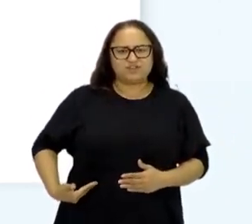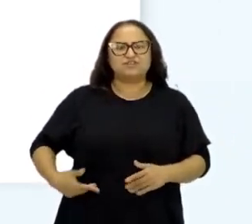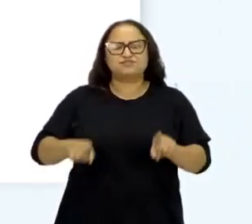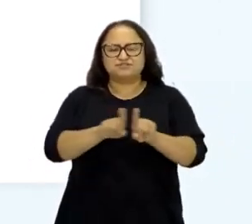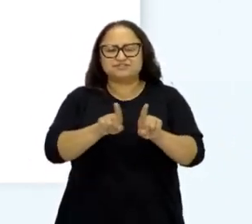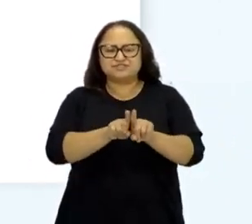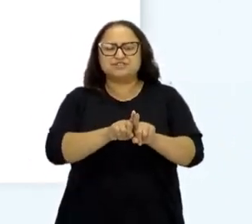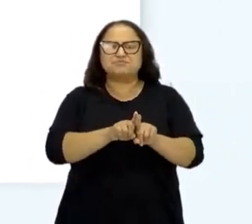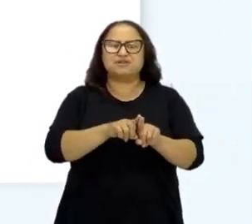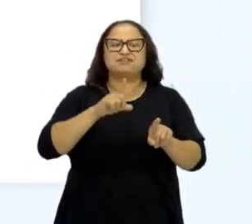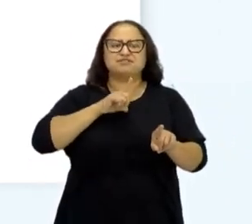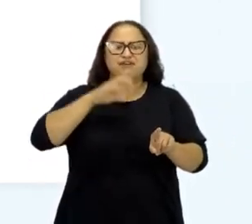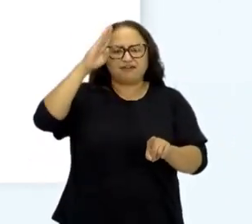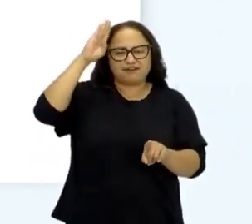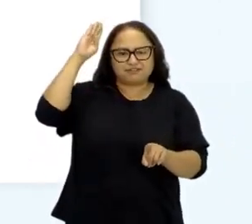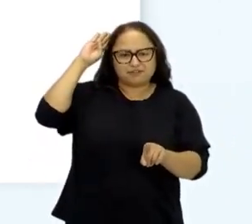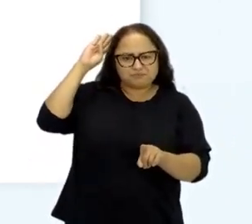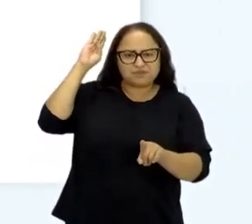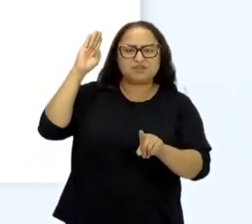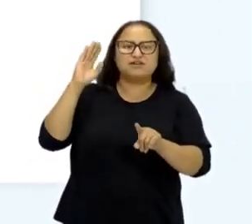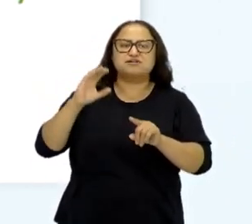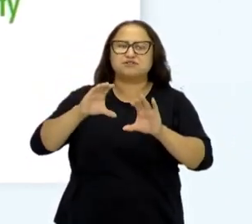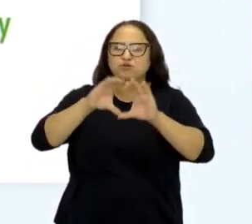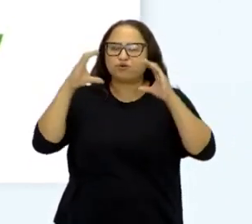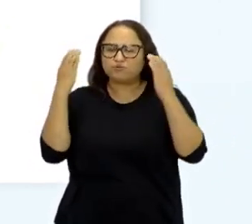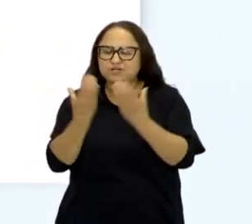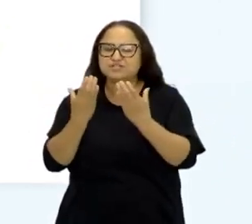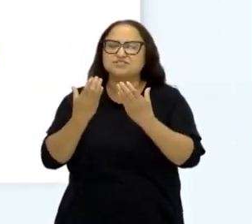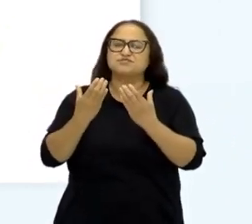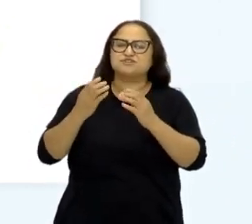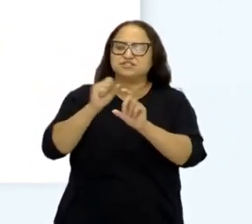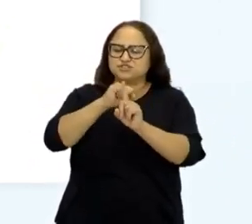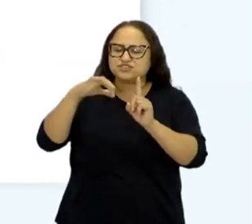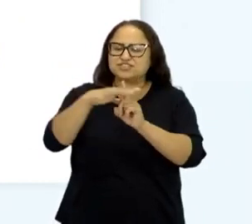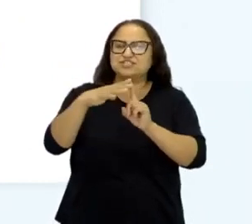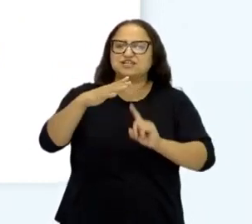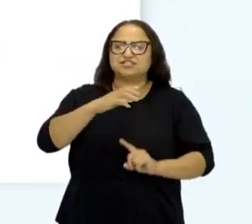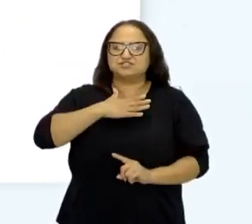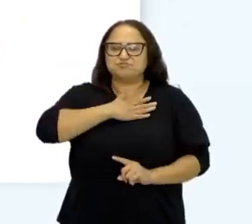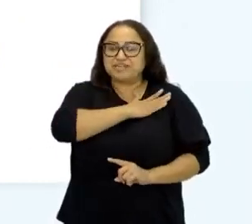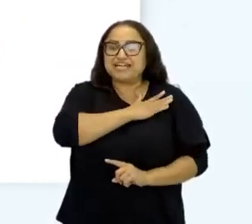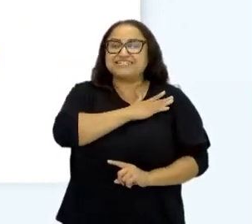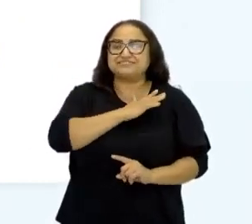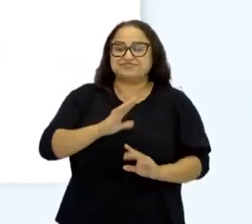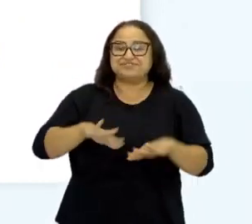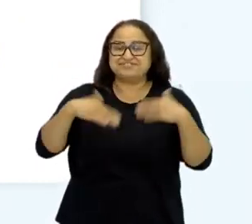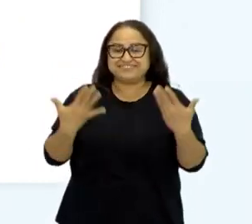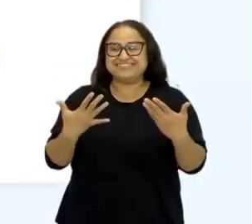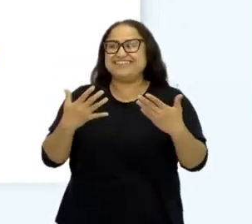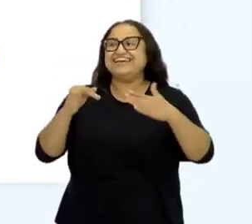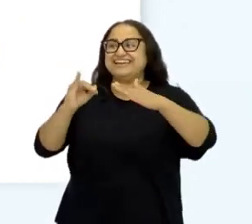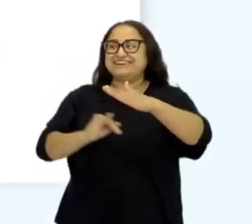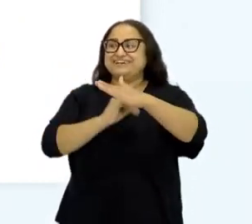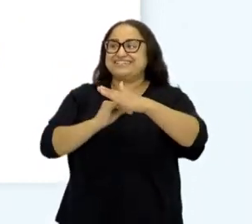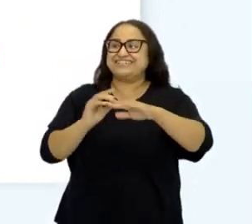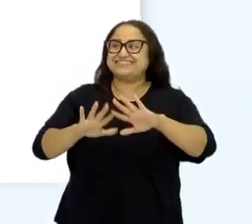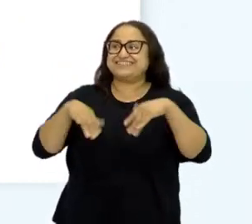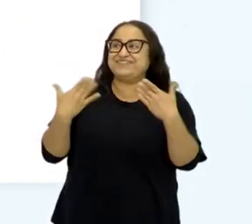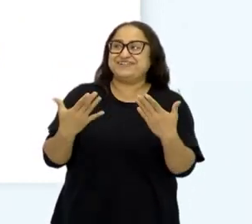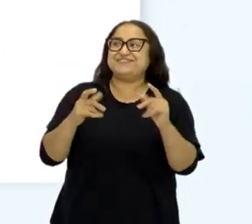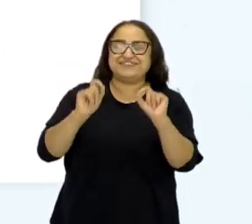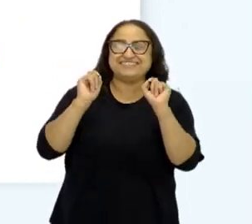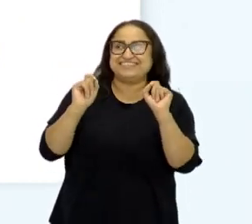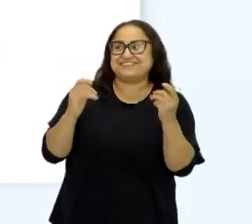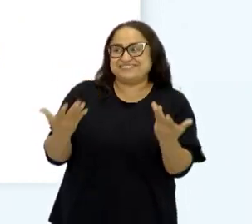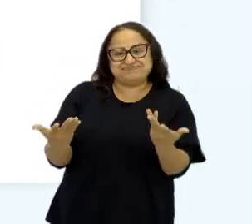academia, cooperativas, sociedade civil e organizações internacionais comprometeram-se em fortalecer a agricultura